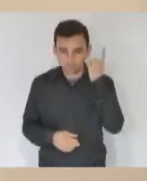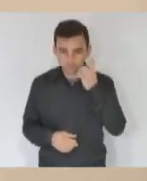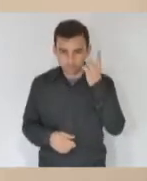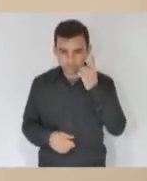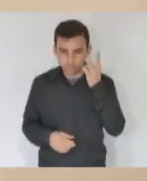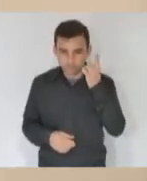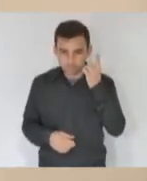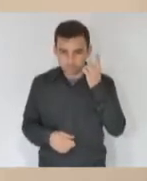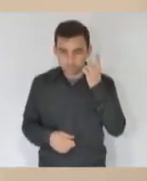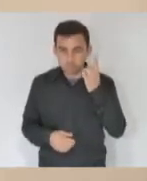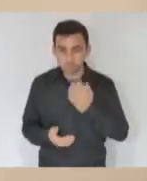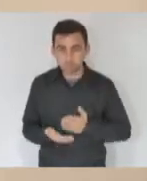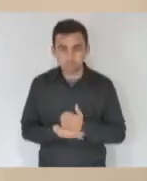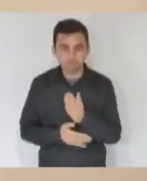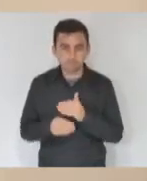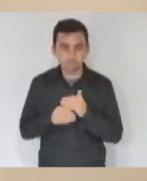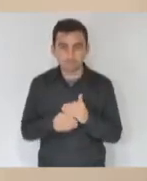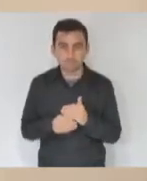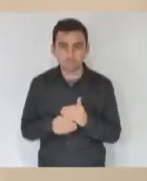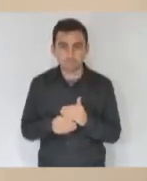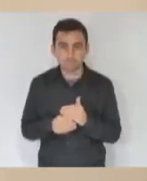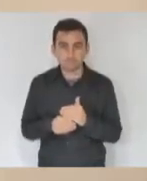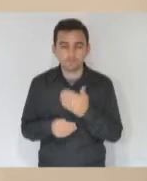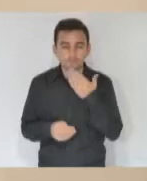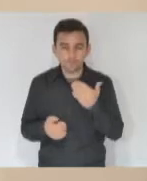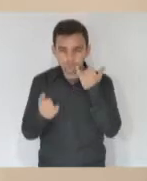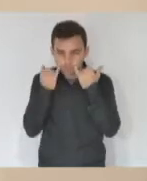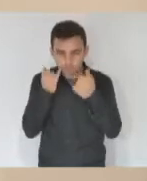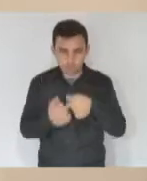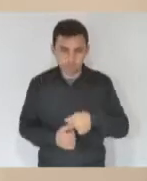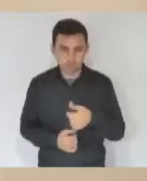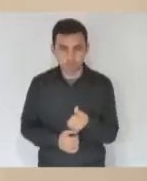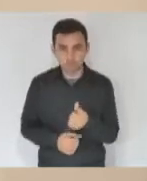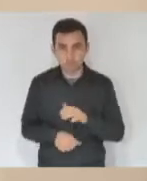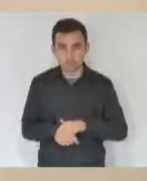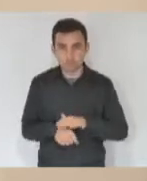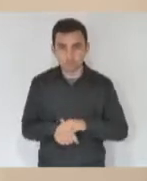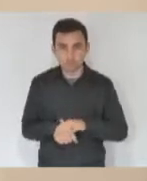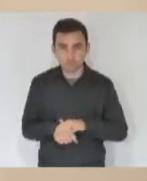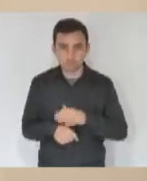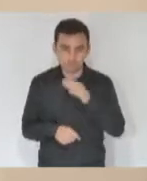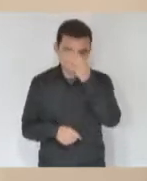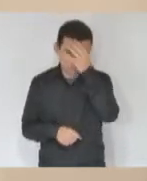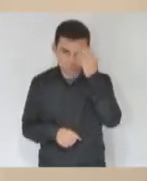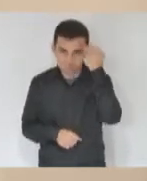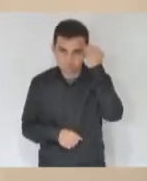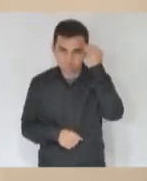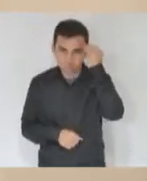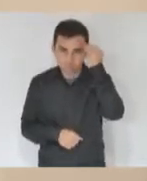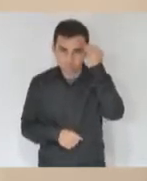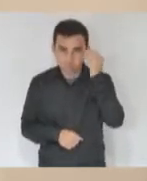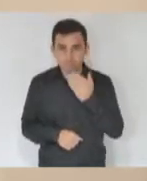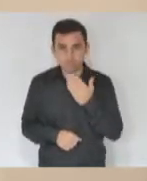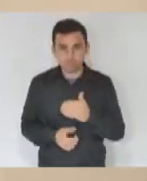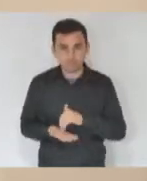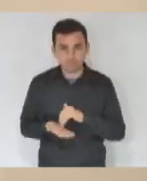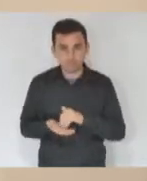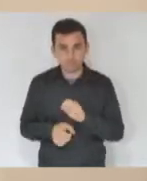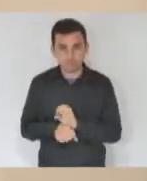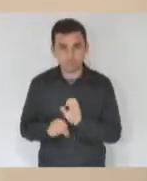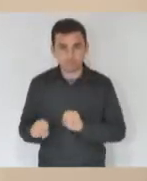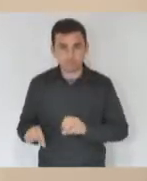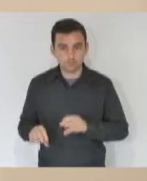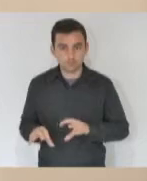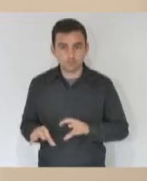encontram. Aprovado por unanimidade. Pedido de informação 76, autoria deputada Luciane Carminati, solicitando ao secretário de Estado da